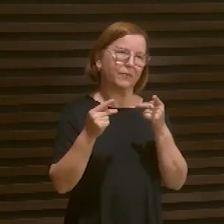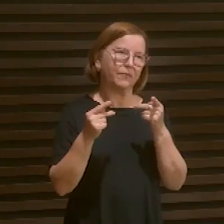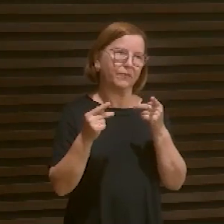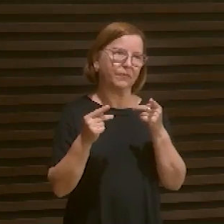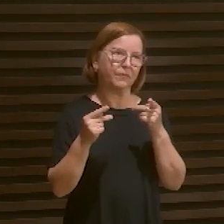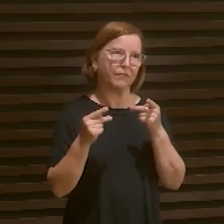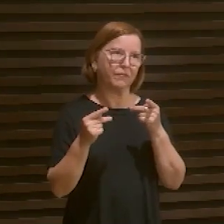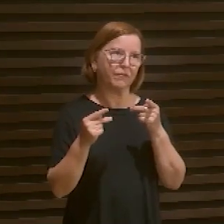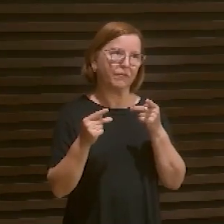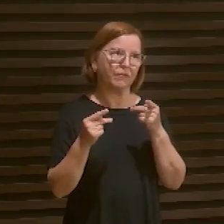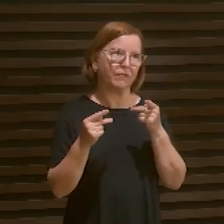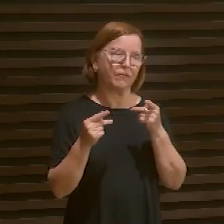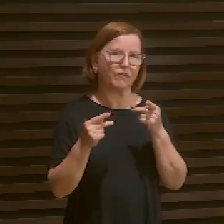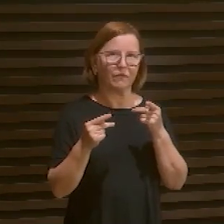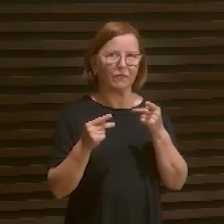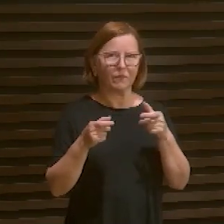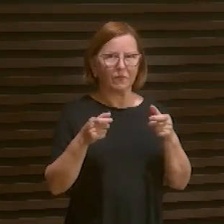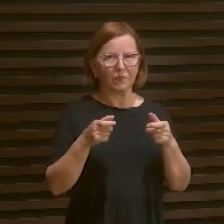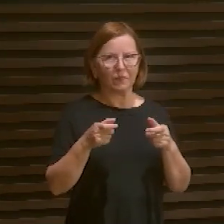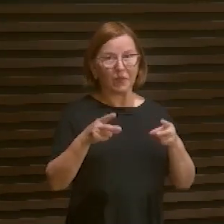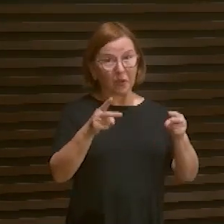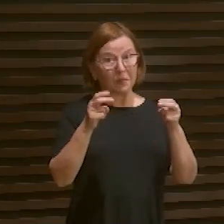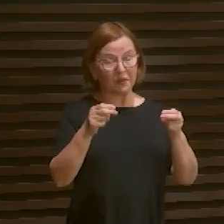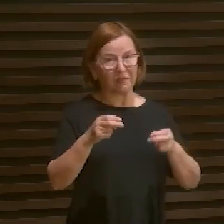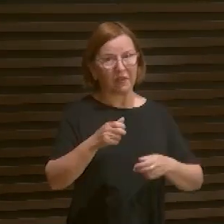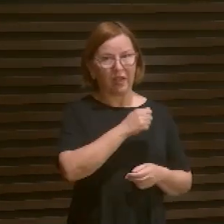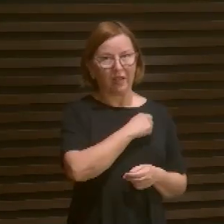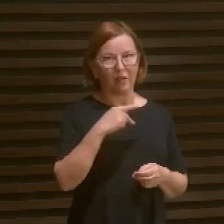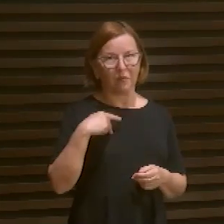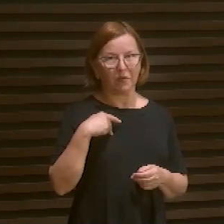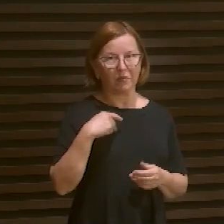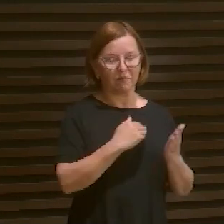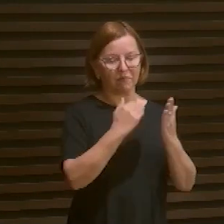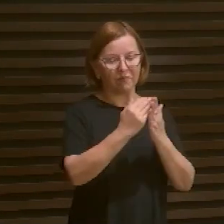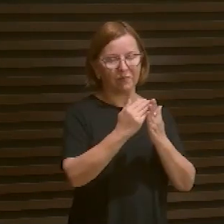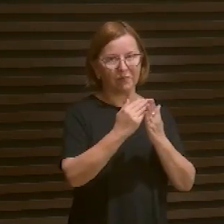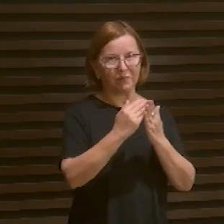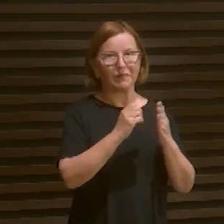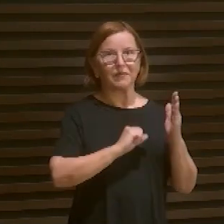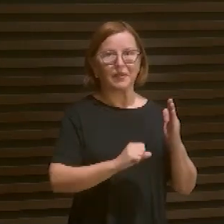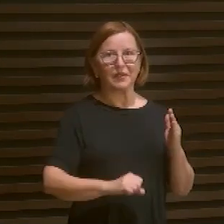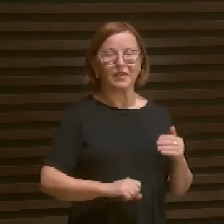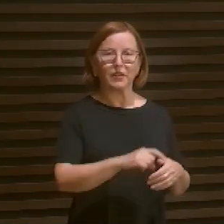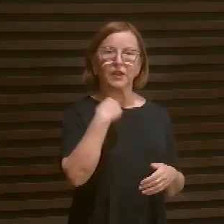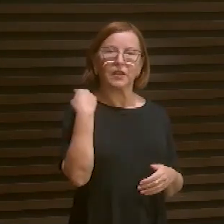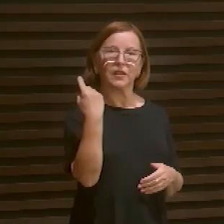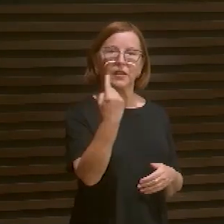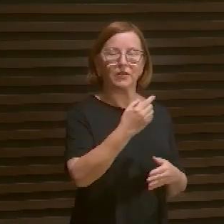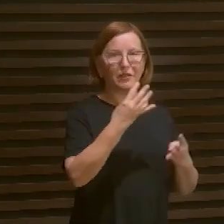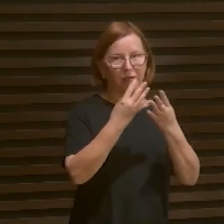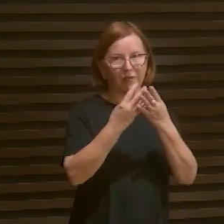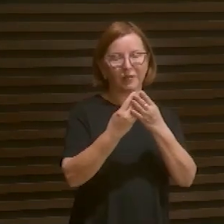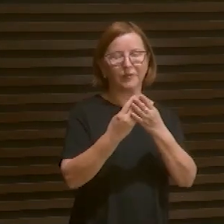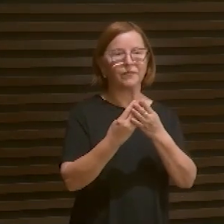da vocação, considerai atentamente o apóstolo e sumo sacerdote da nossa confissão. Da outra vez que nós